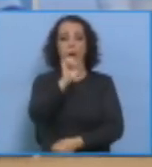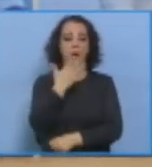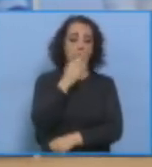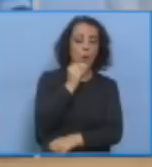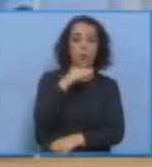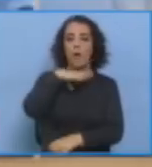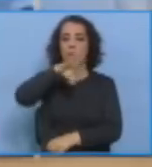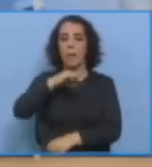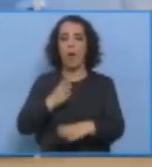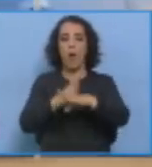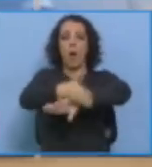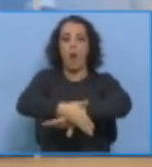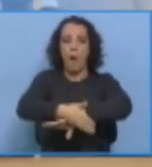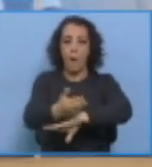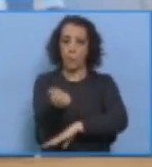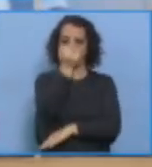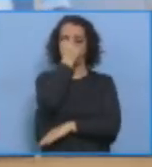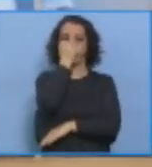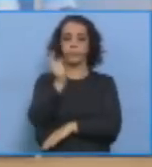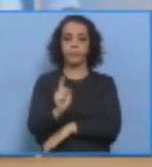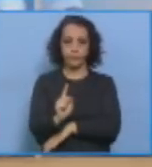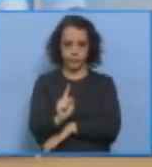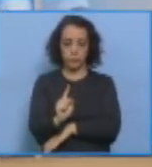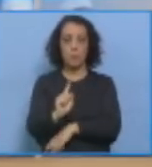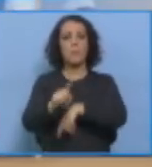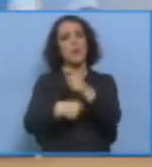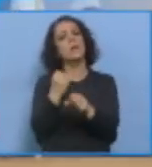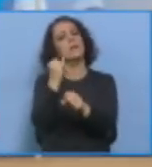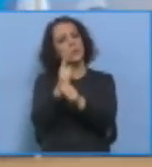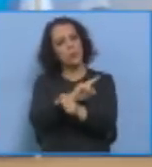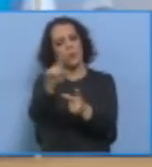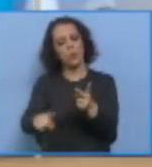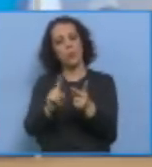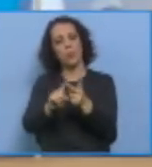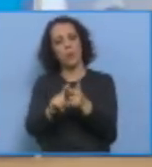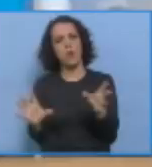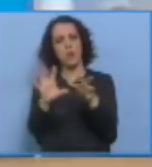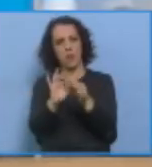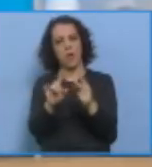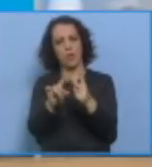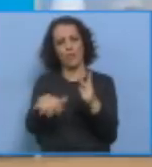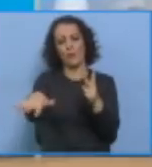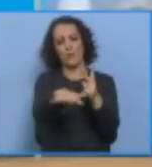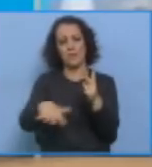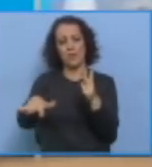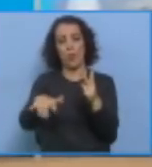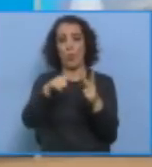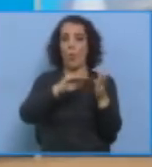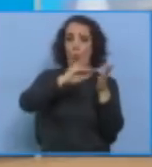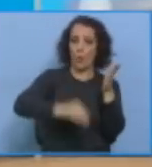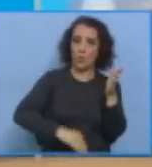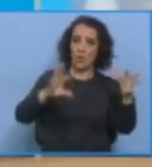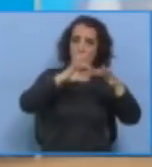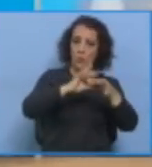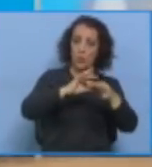famílias possam aceder a este tipo de projetos educativos. Mas tem a ver também com uma outra dimensão, que não só os do contrato de associação, outras formas